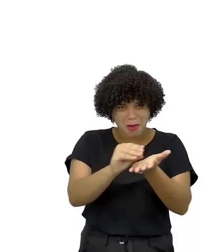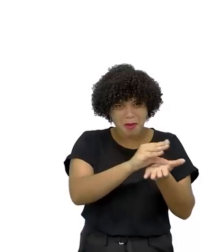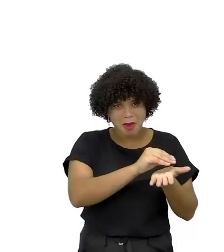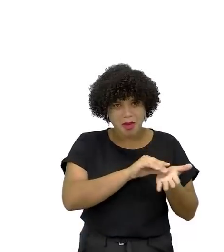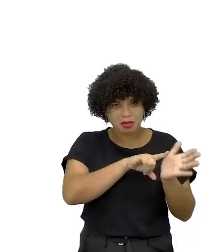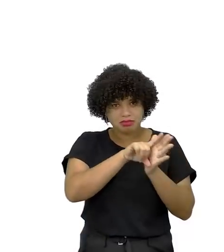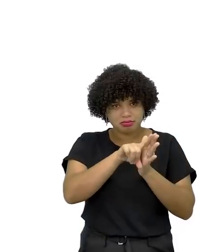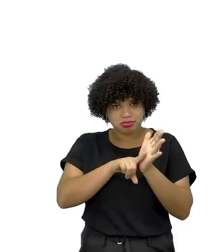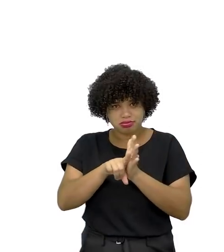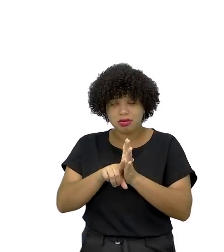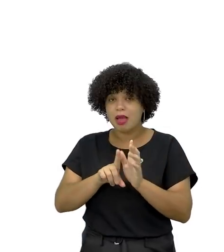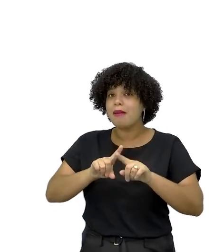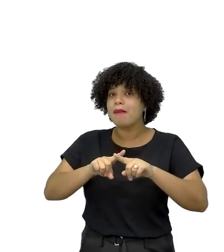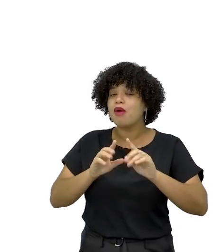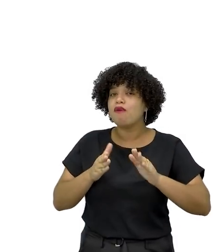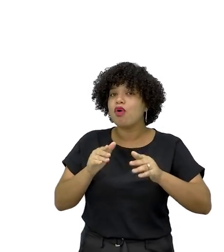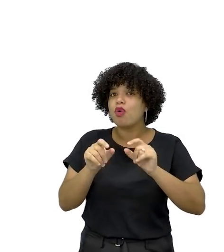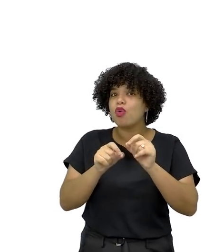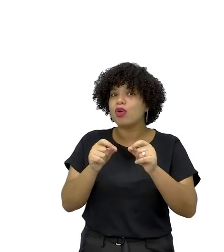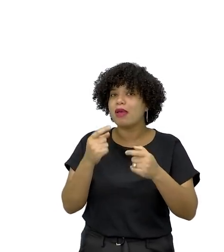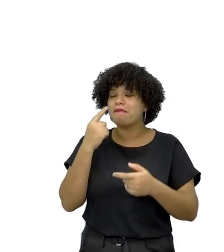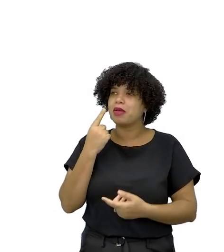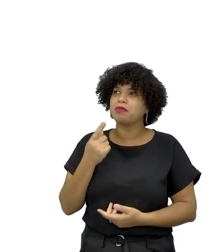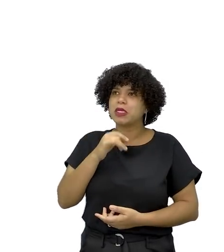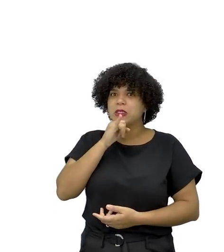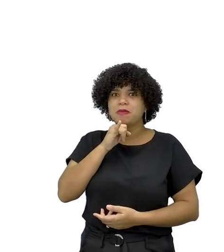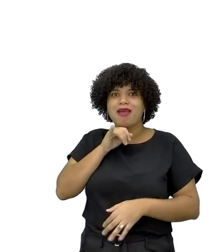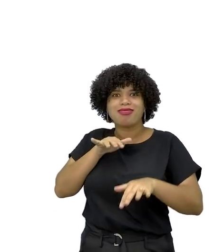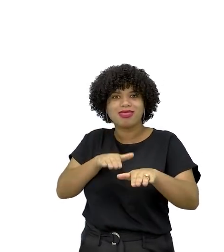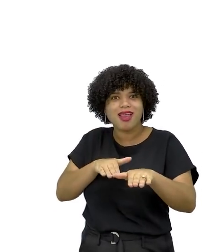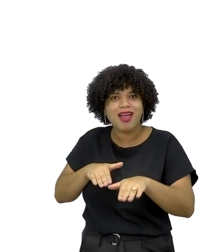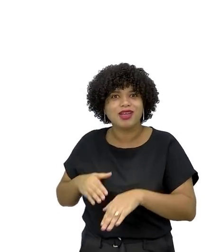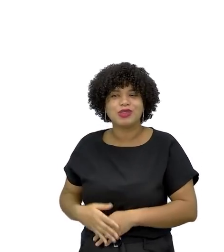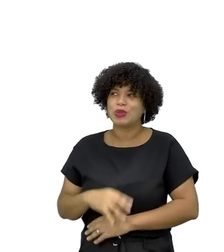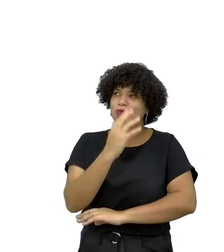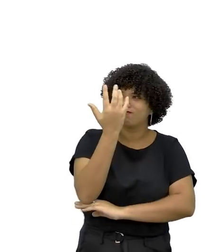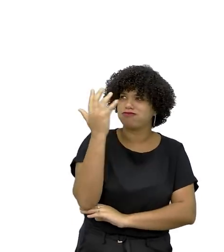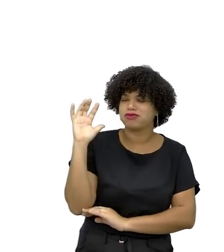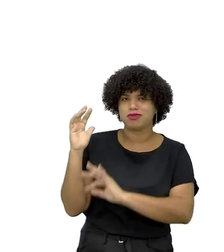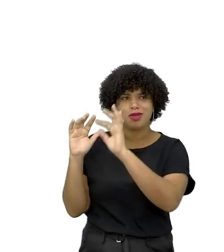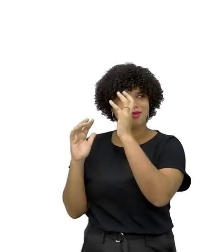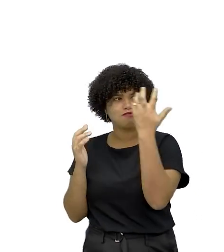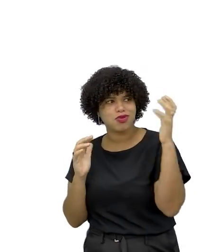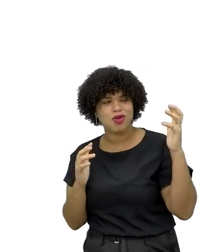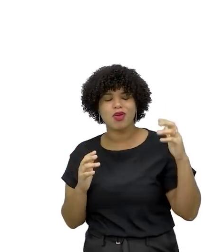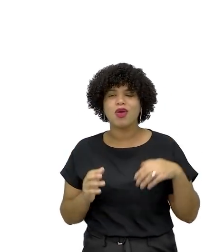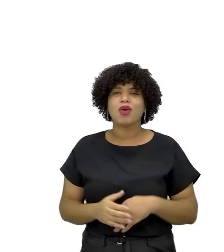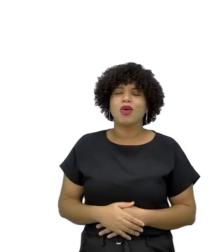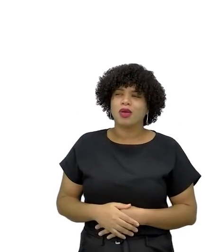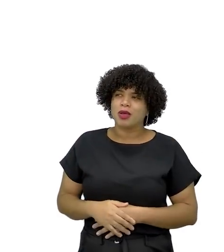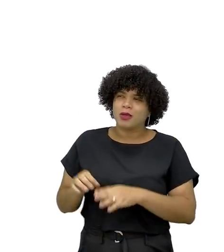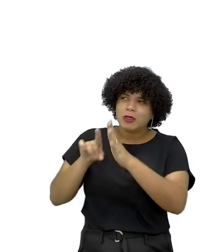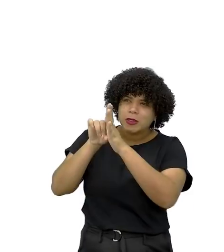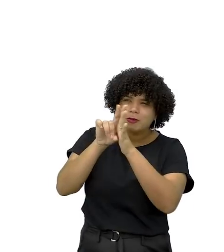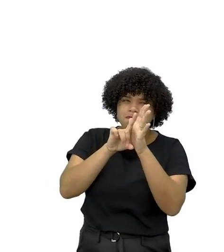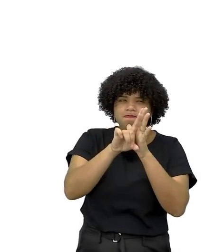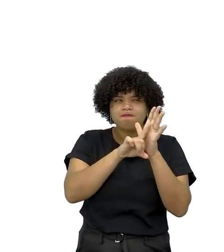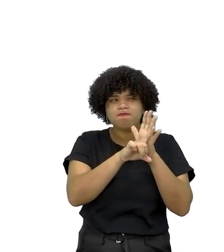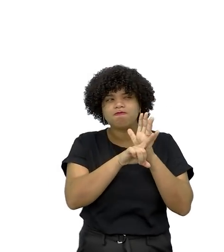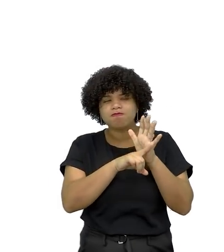ambientais, sustentabilidade, trânsito, consumo responsável, e colocou aqui entre outros, e a gente traz a saúde